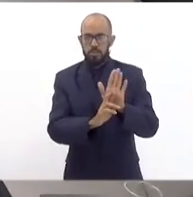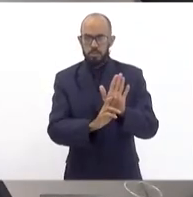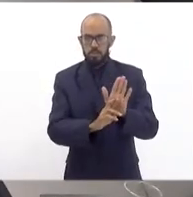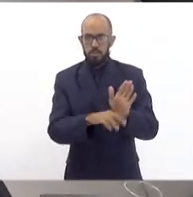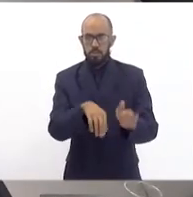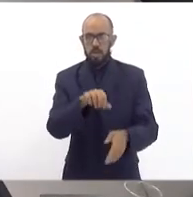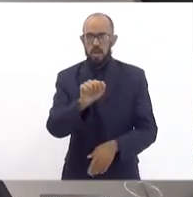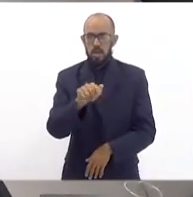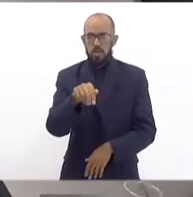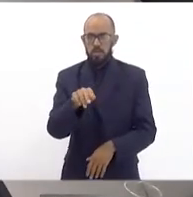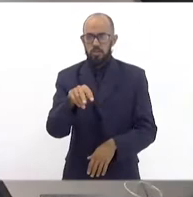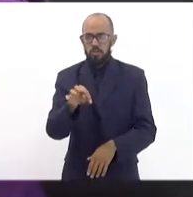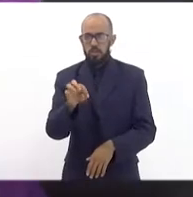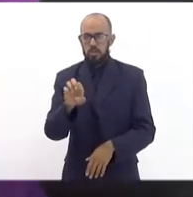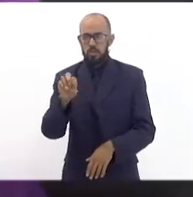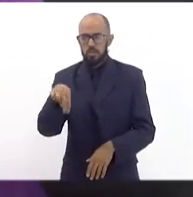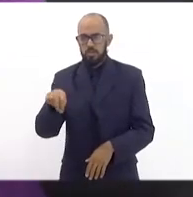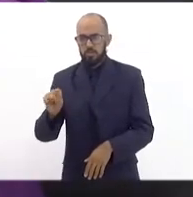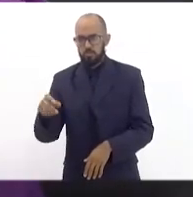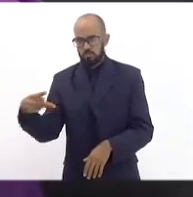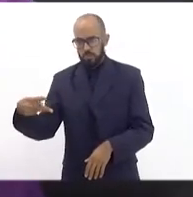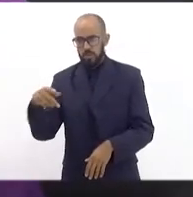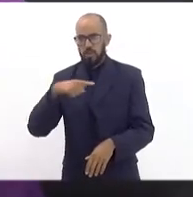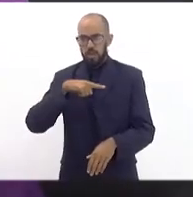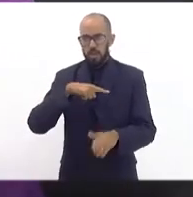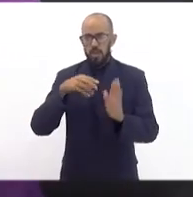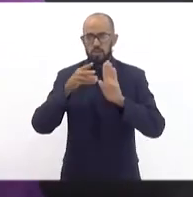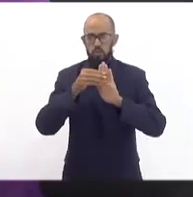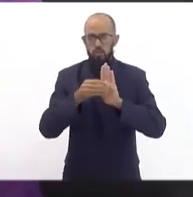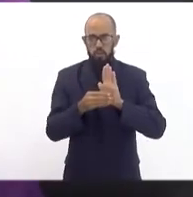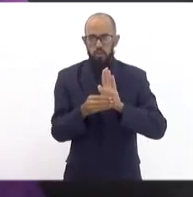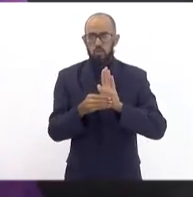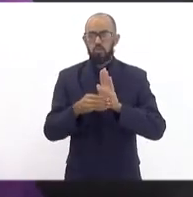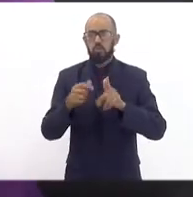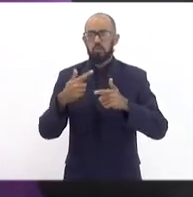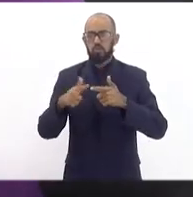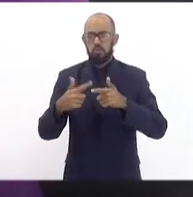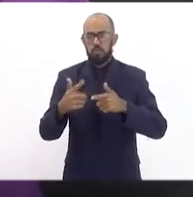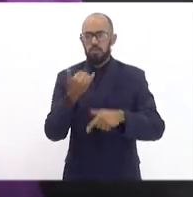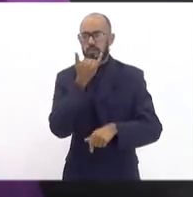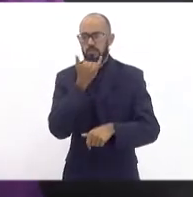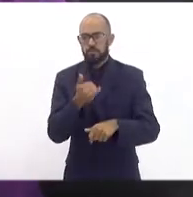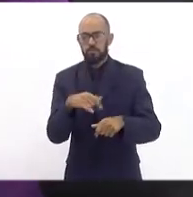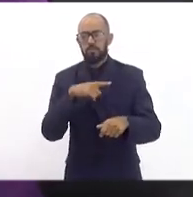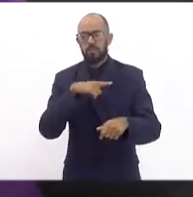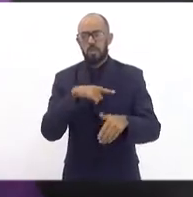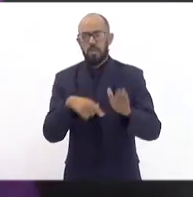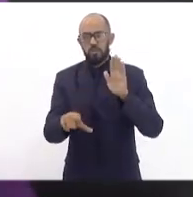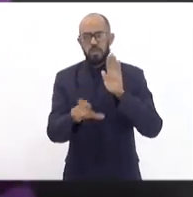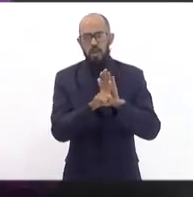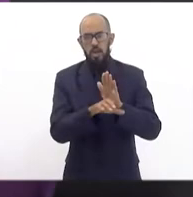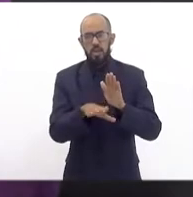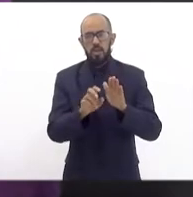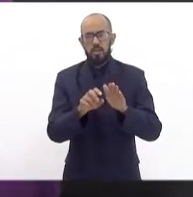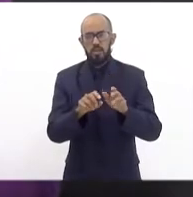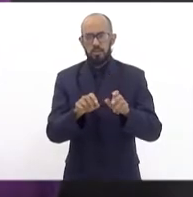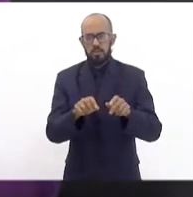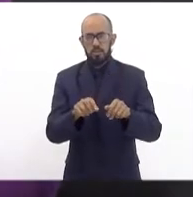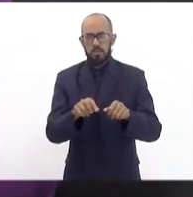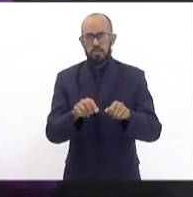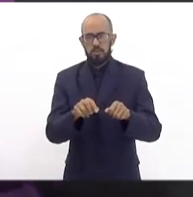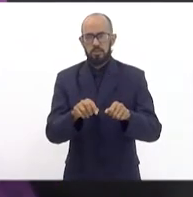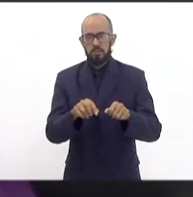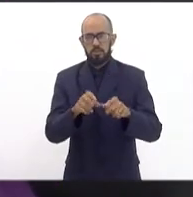tenha todo o conteúdo dessa área, da questão dos acidentes, do que tem de lei aprovada lá e que até hoje a Supervia...